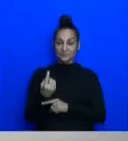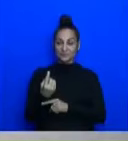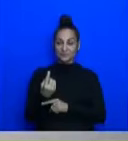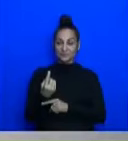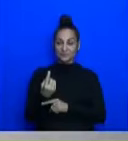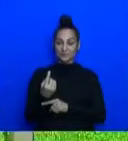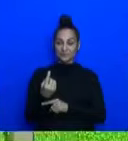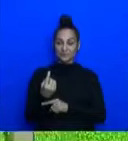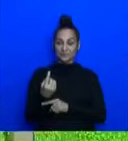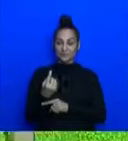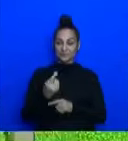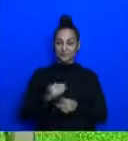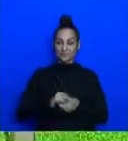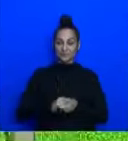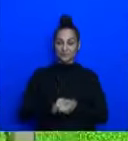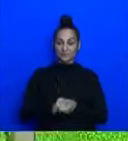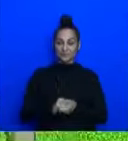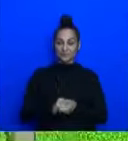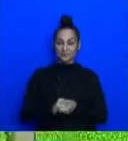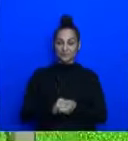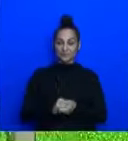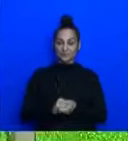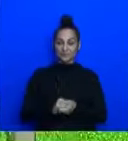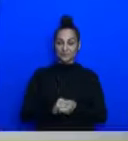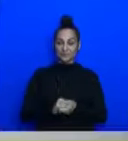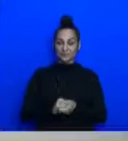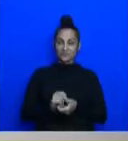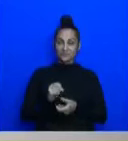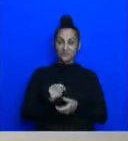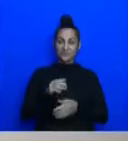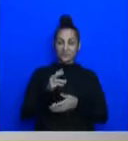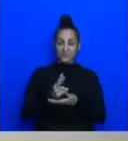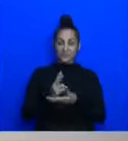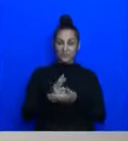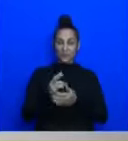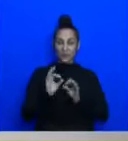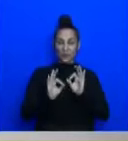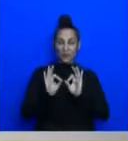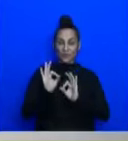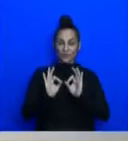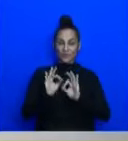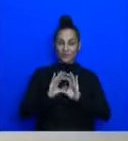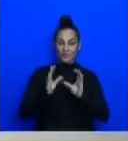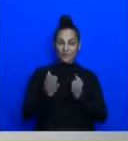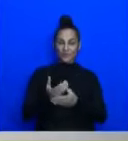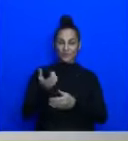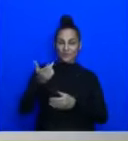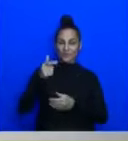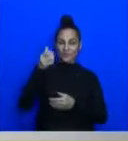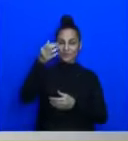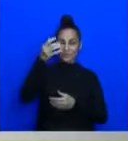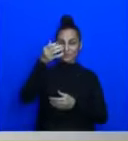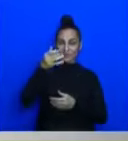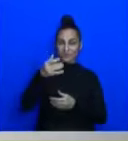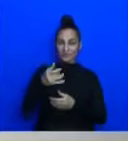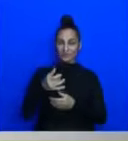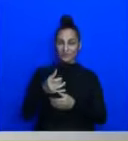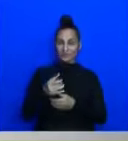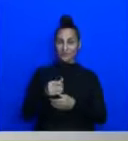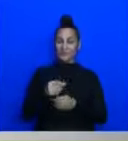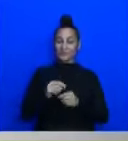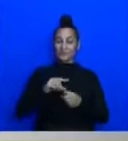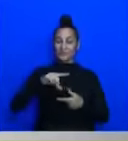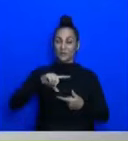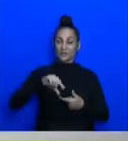bola número 1. Ok, vamos lá, recarregando o globo, bola posicionada. Vamos